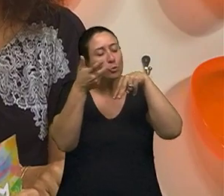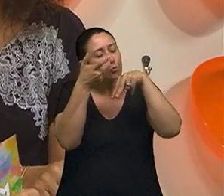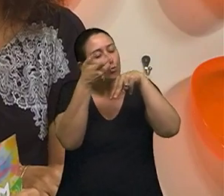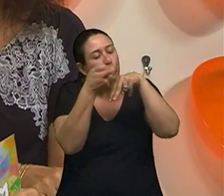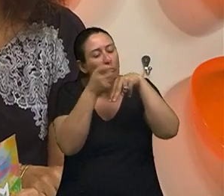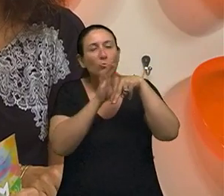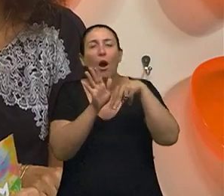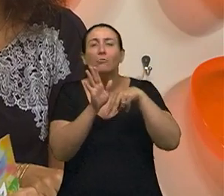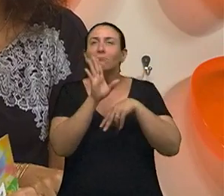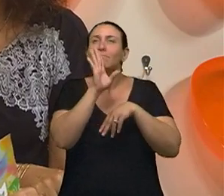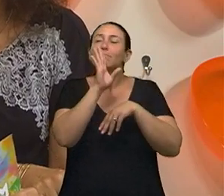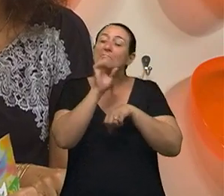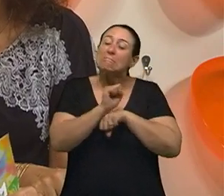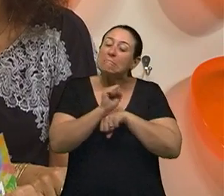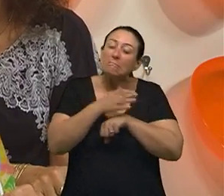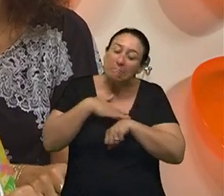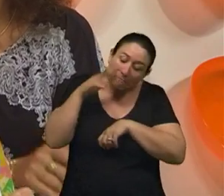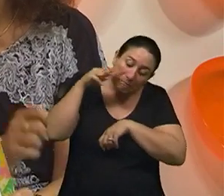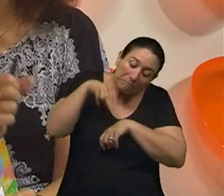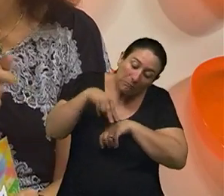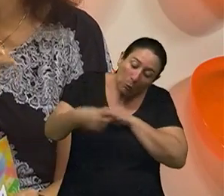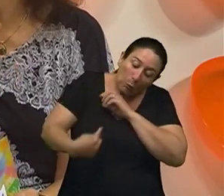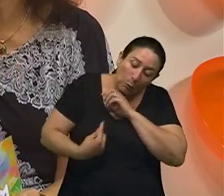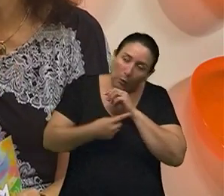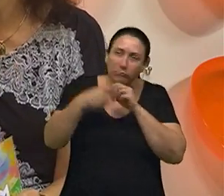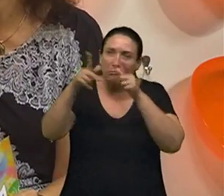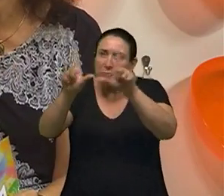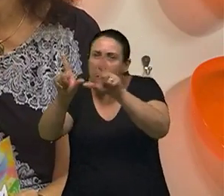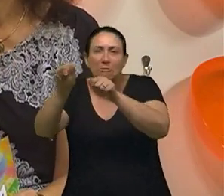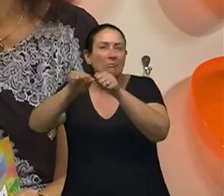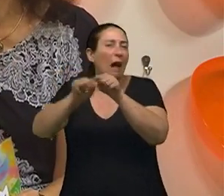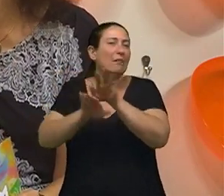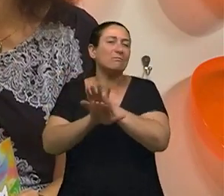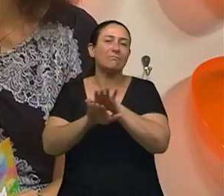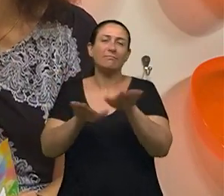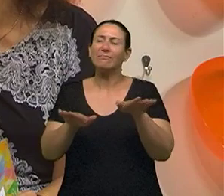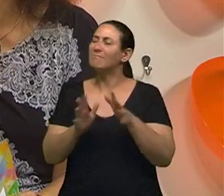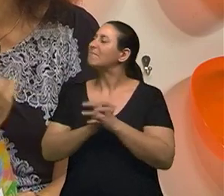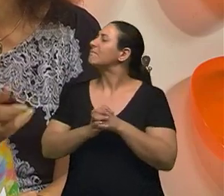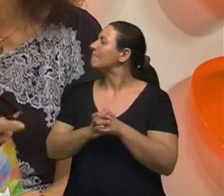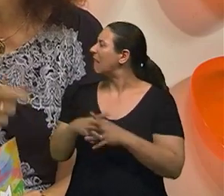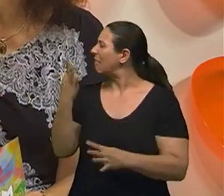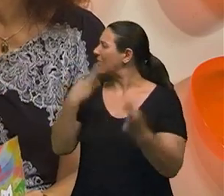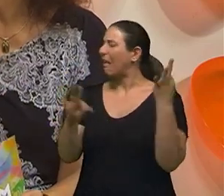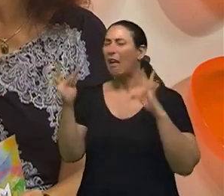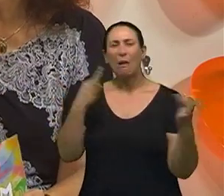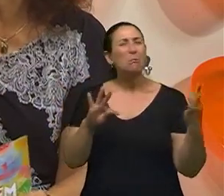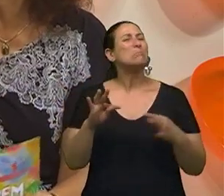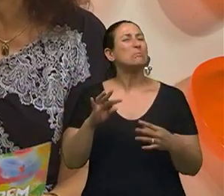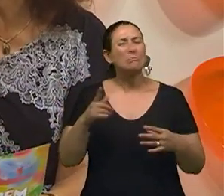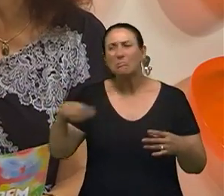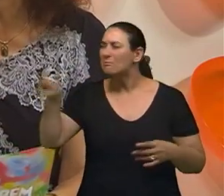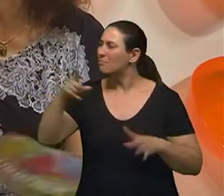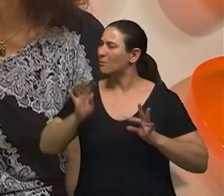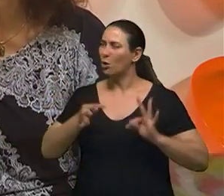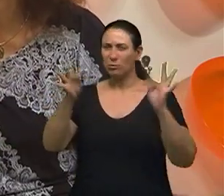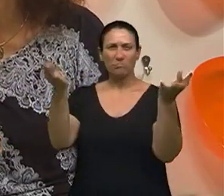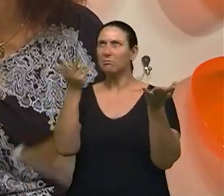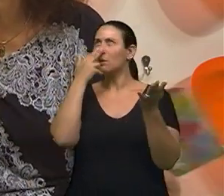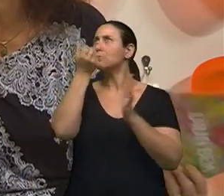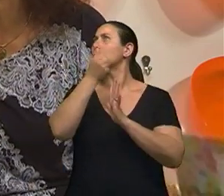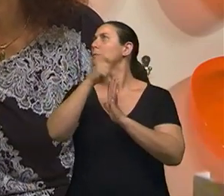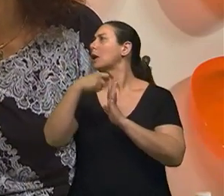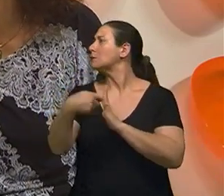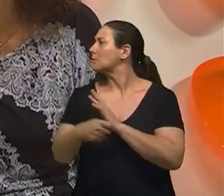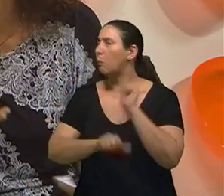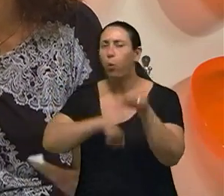diria né Doutor para tratar de um assunto tão sério mas que a técnica médica é isso que eu falava né Essa evolução é de se meses